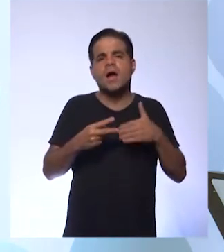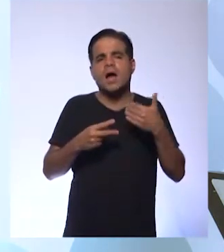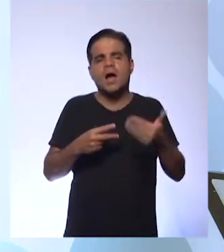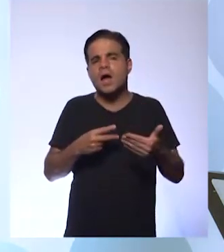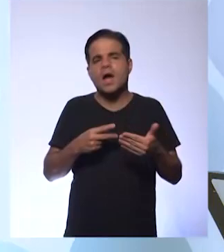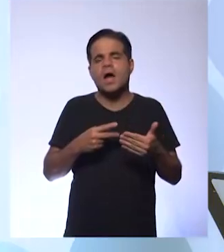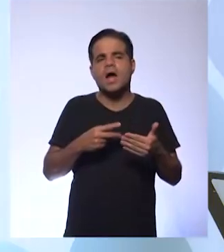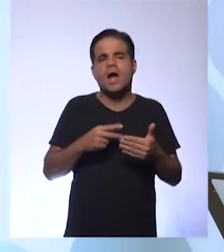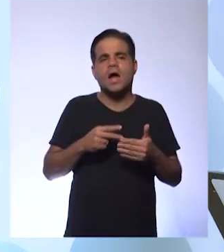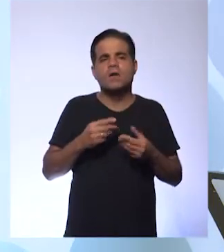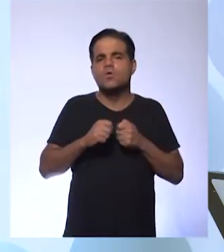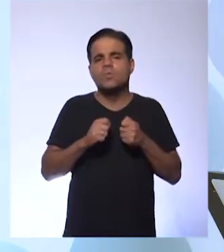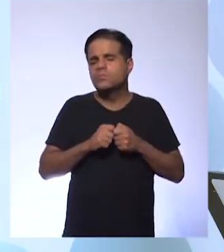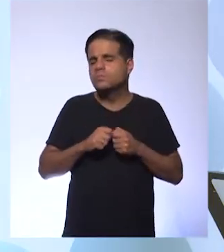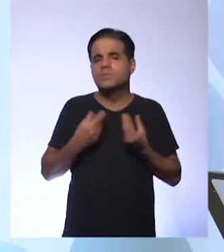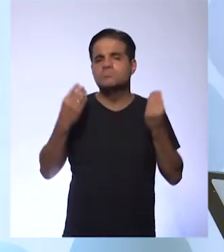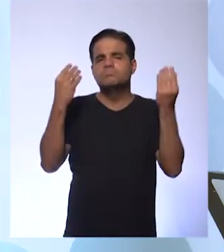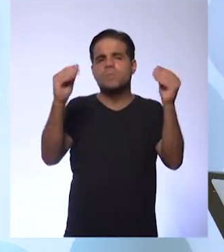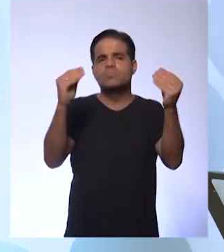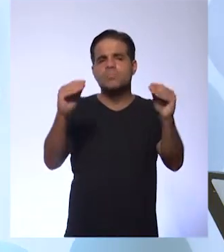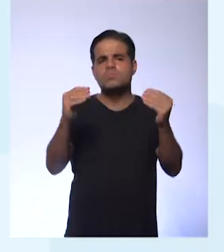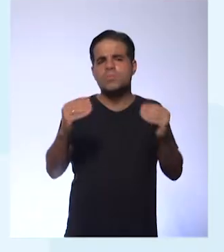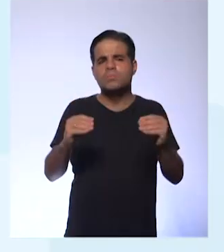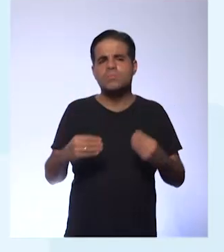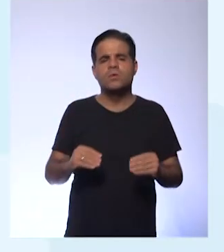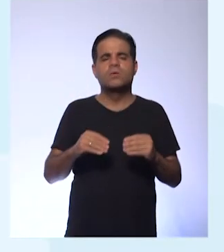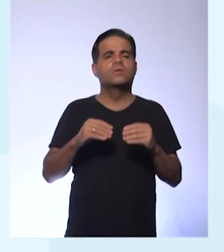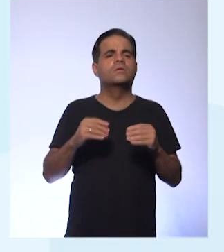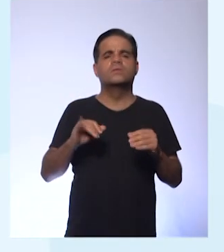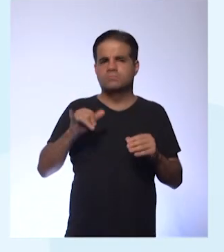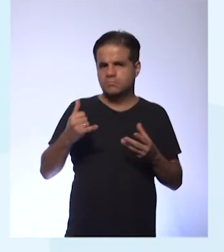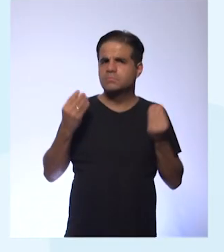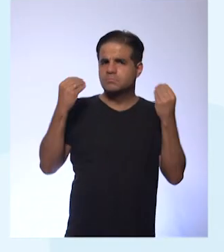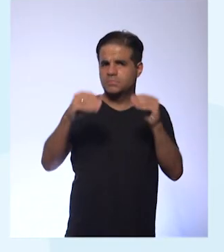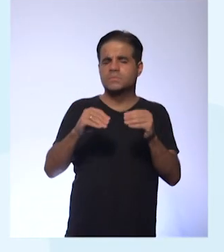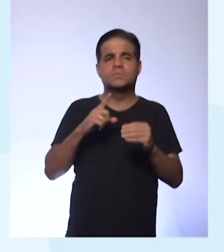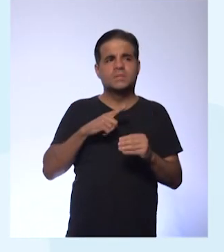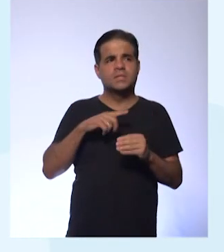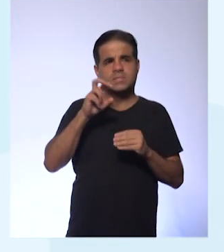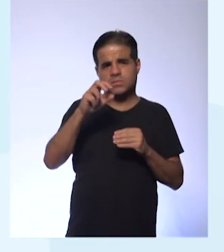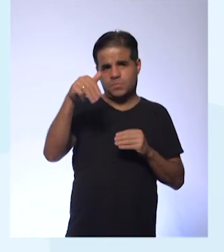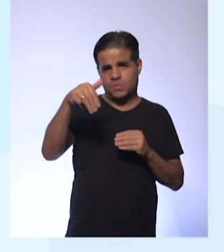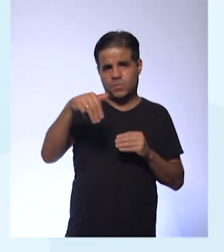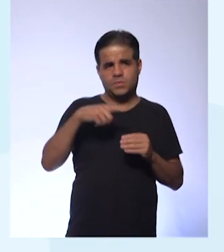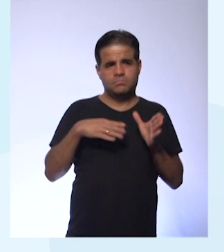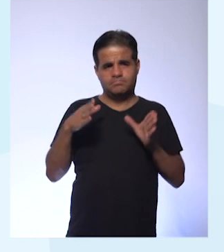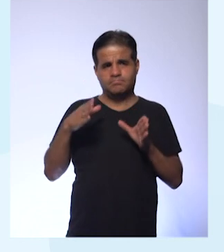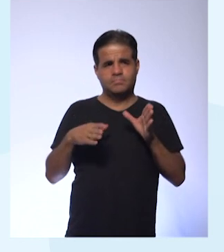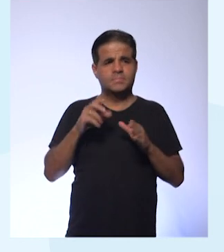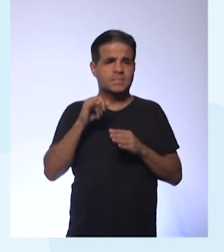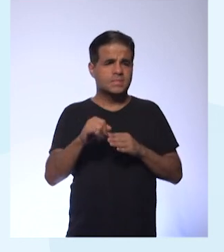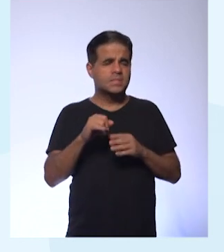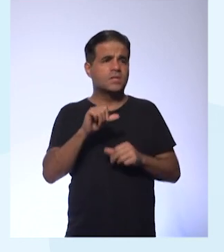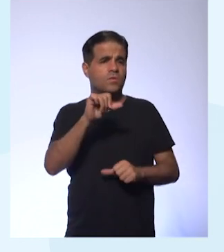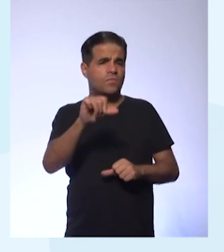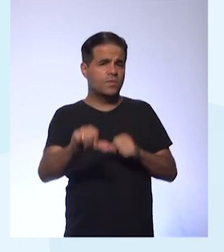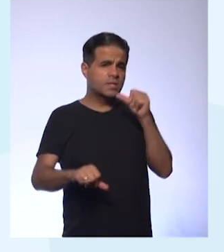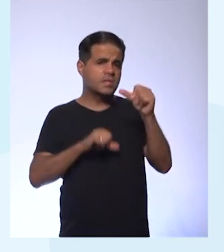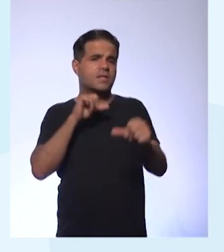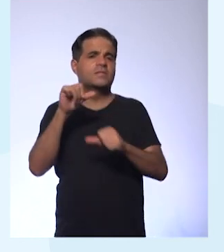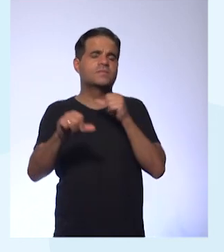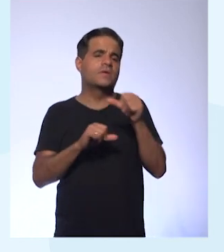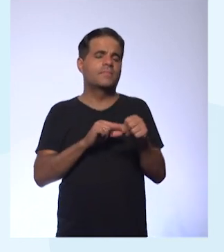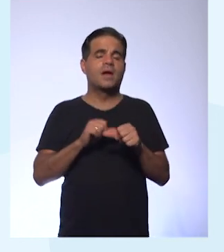em consecutiva, como é que vocês colocariam? Deixa na tela para mim, aproveitando que a gente tem 5 minutos. E aí, se eu fosse